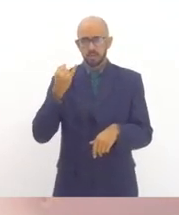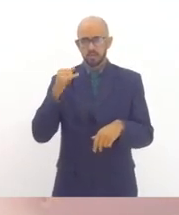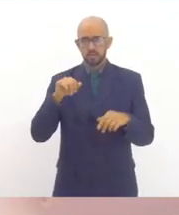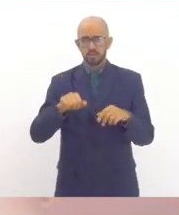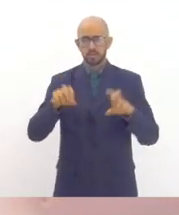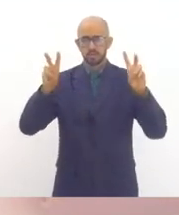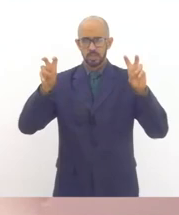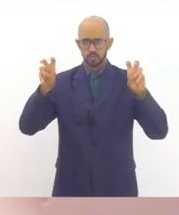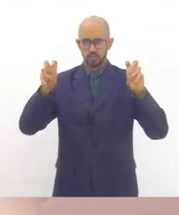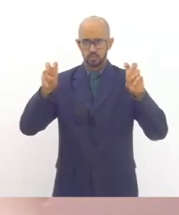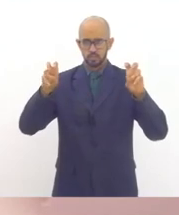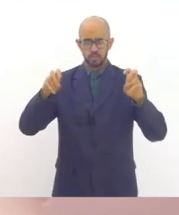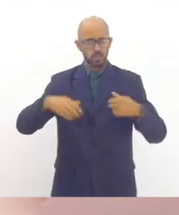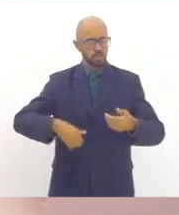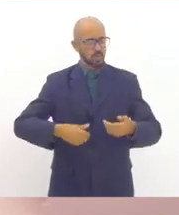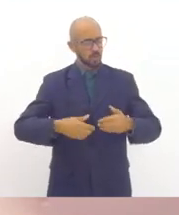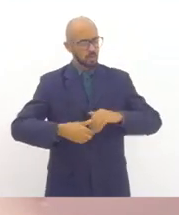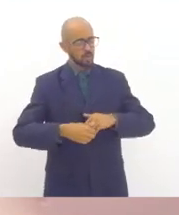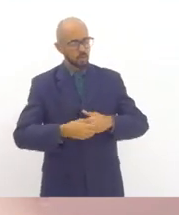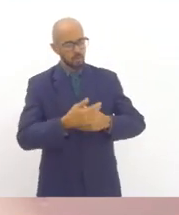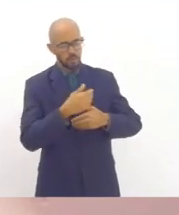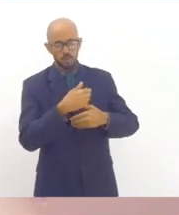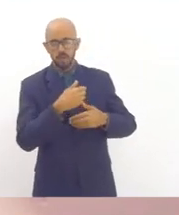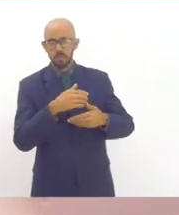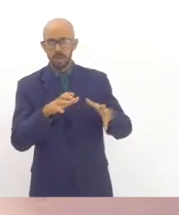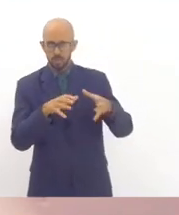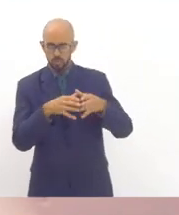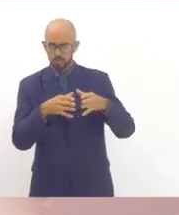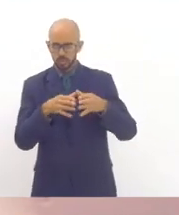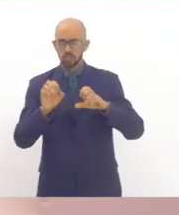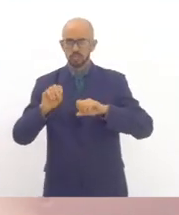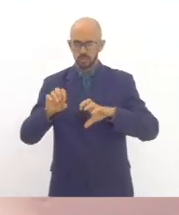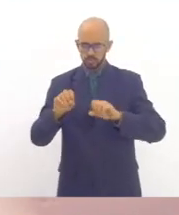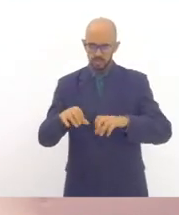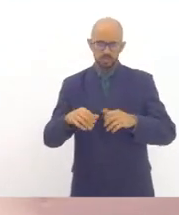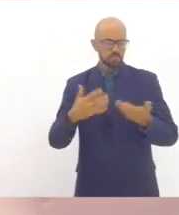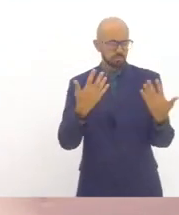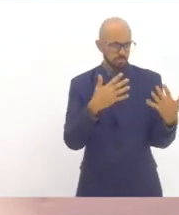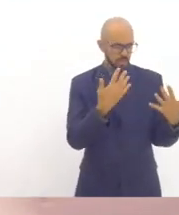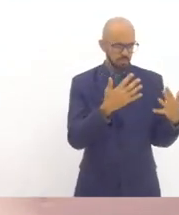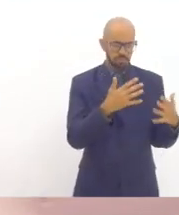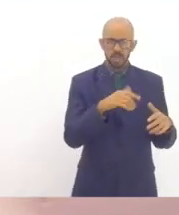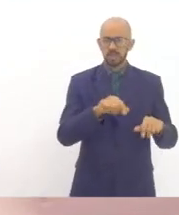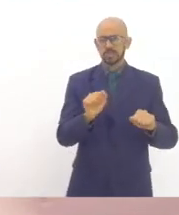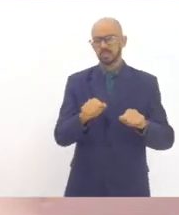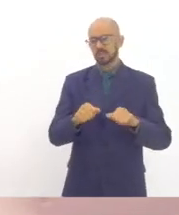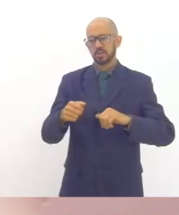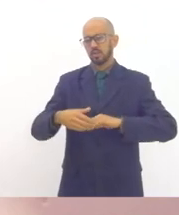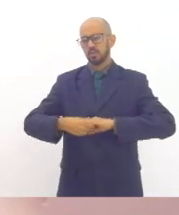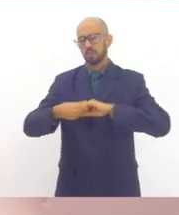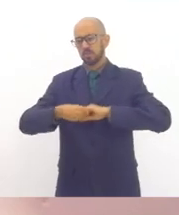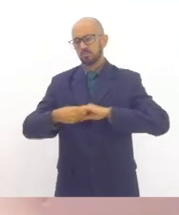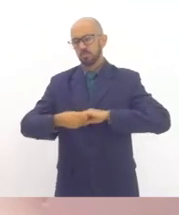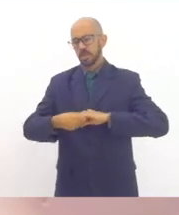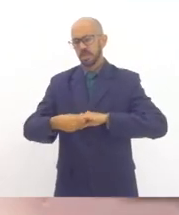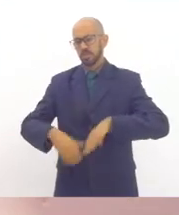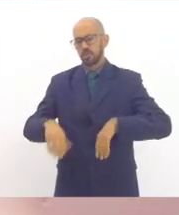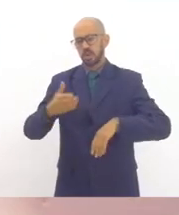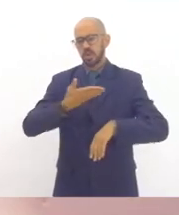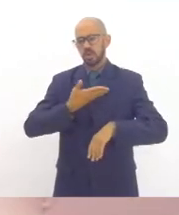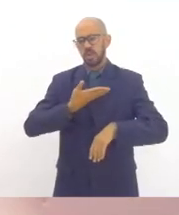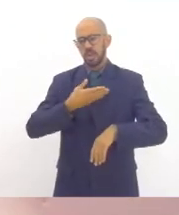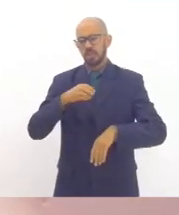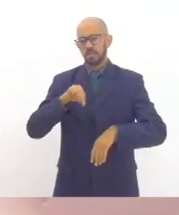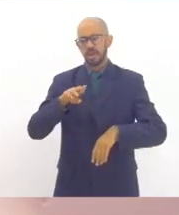a iniciativa da audiência pública pela nossa Comissão de Educação e cumprimento meus colegas aqui, a Maria del Carmen, que é minha colega da UF, a